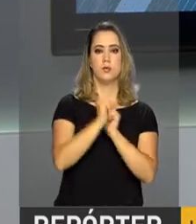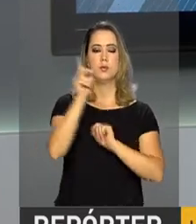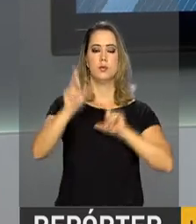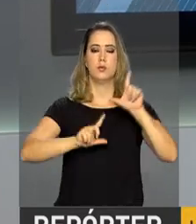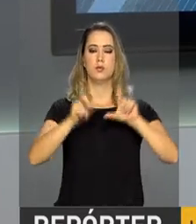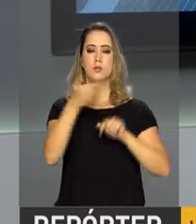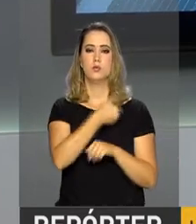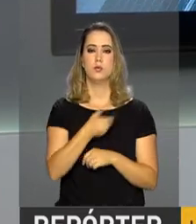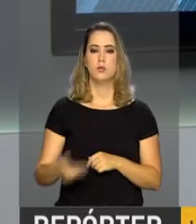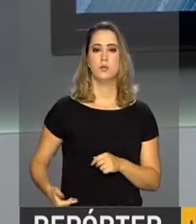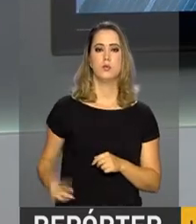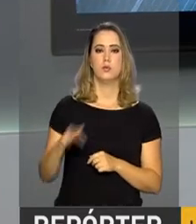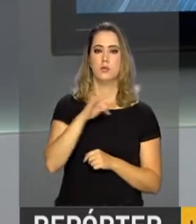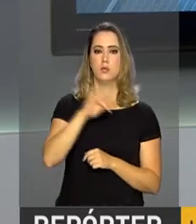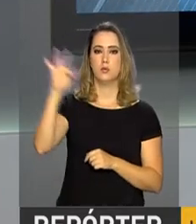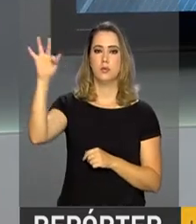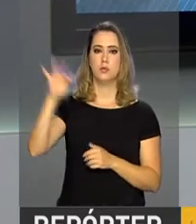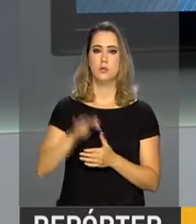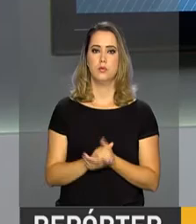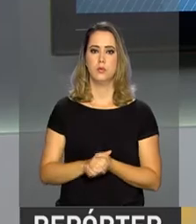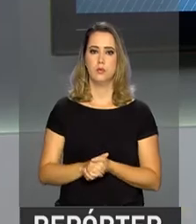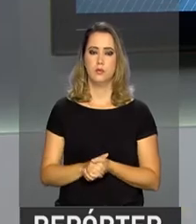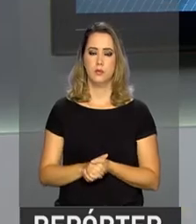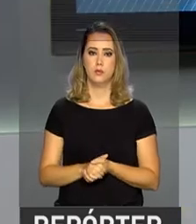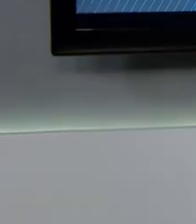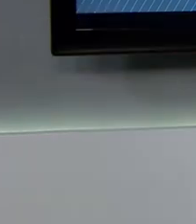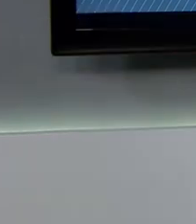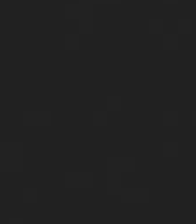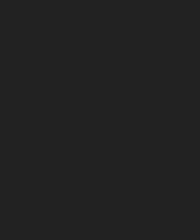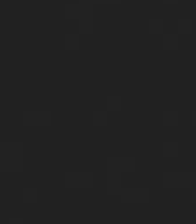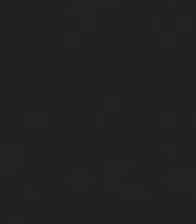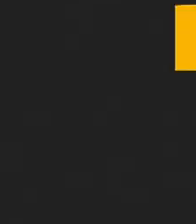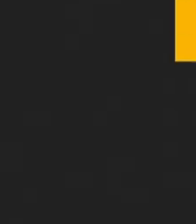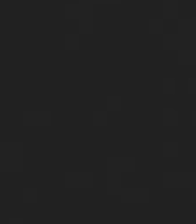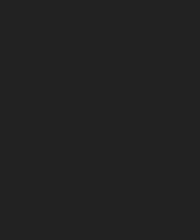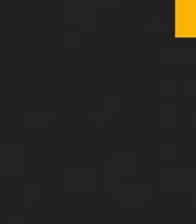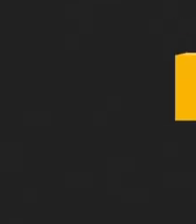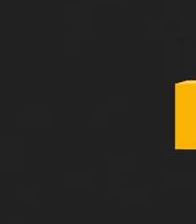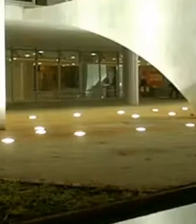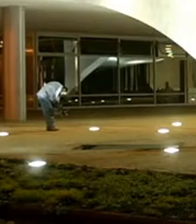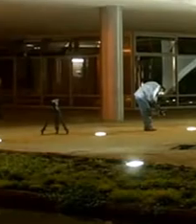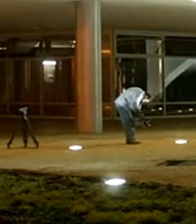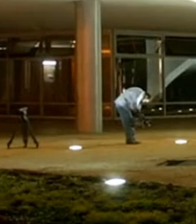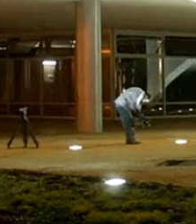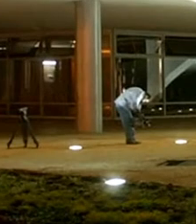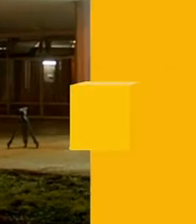Continue com a gente na NBR, a TV do Governo Federal.